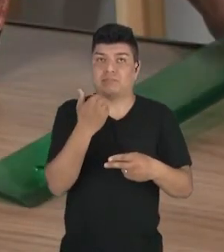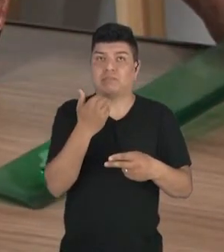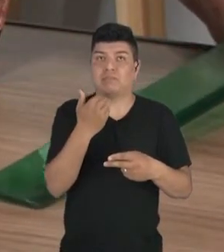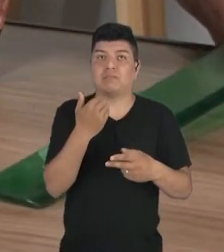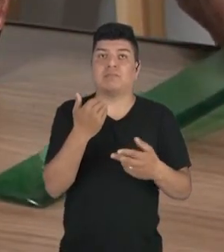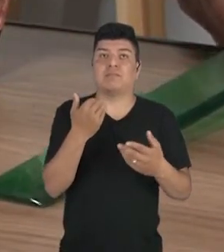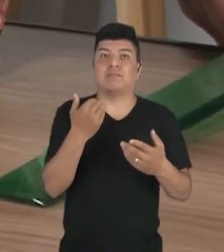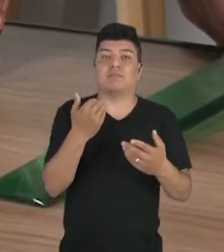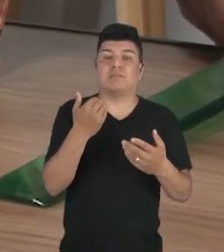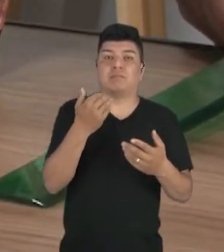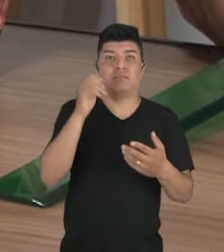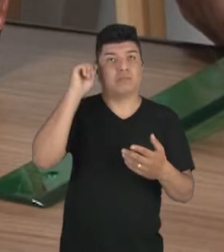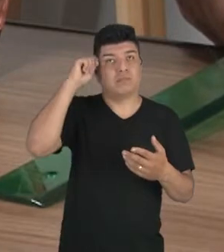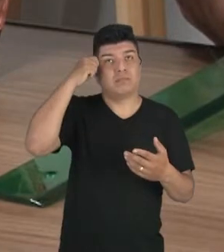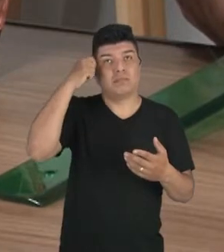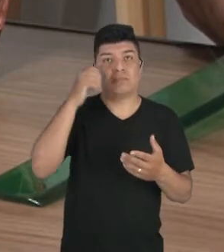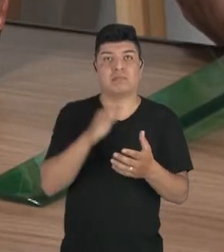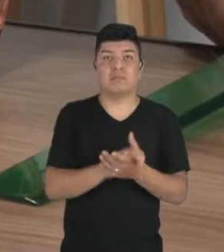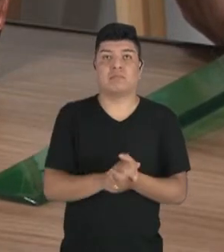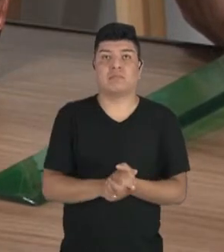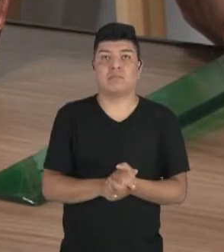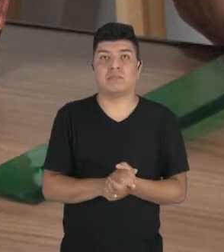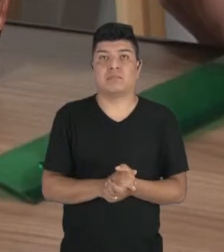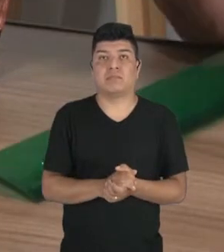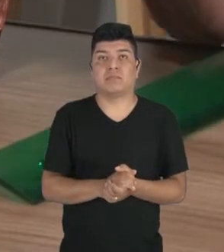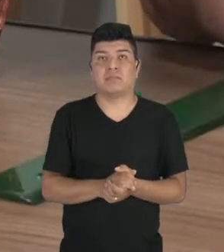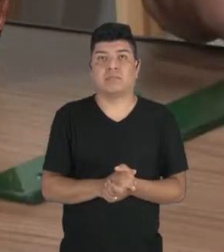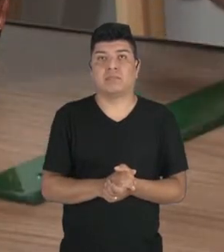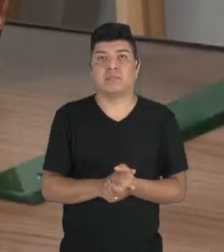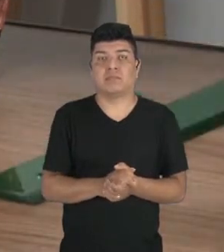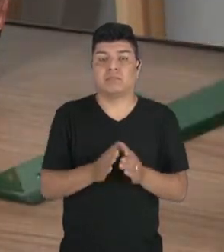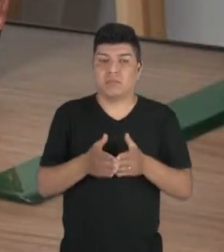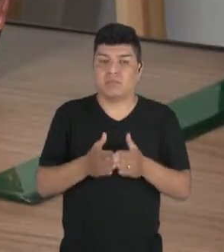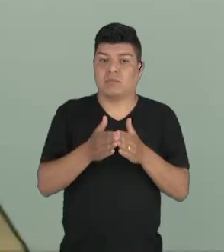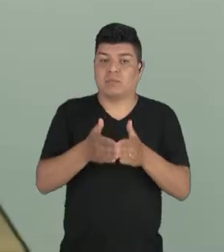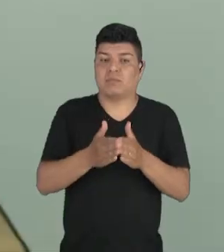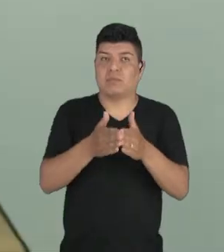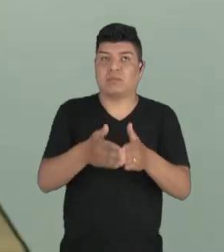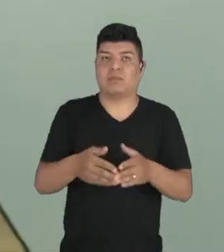comidas deles, né? Na